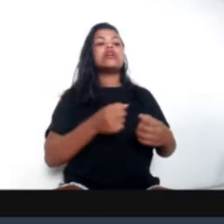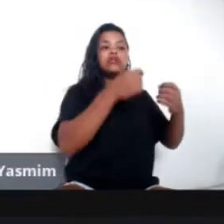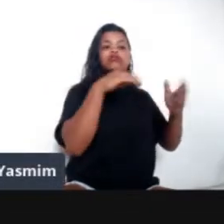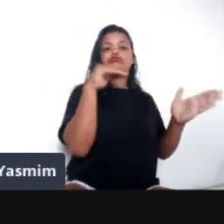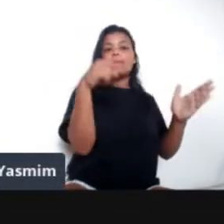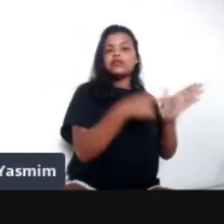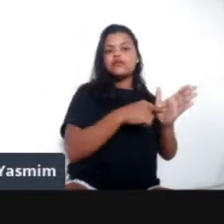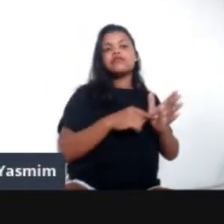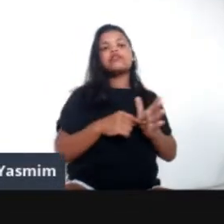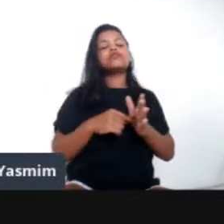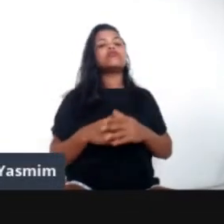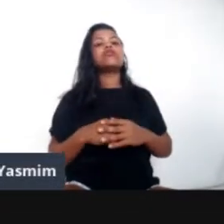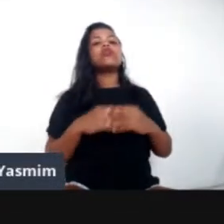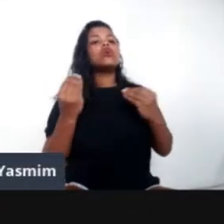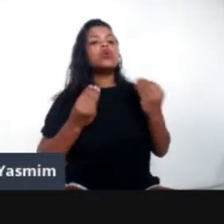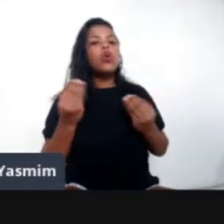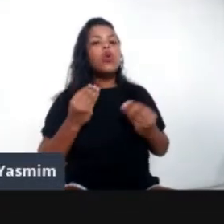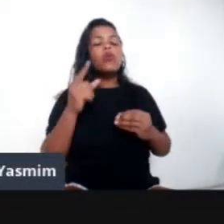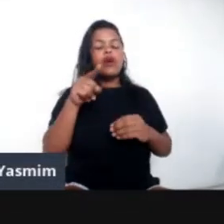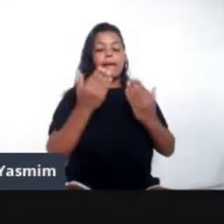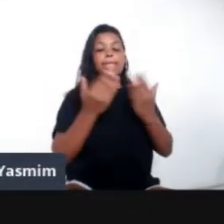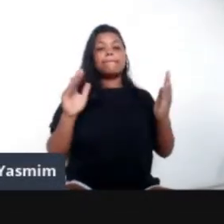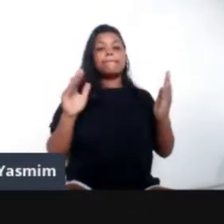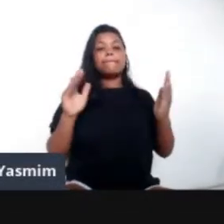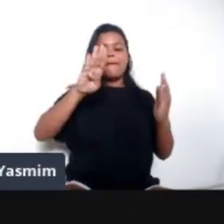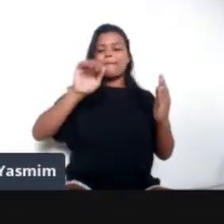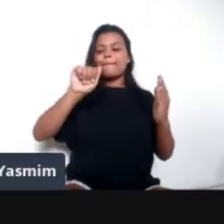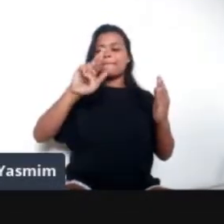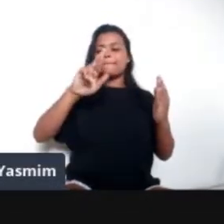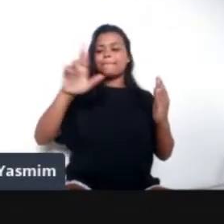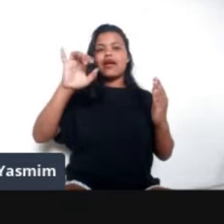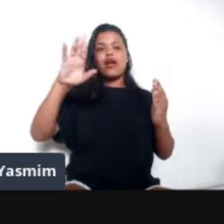são essas barreiras? A pele, o pH do estômago,